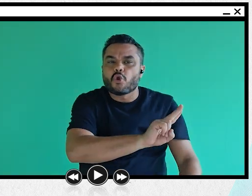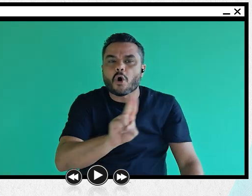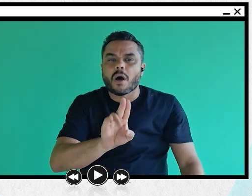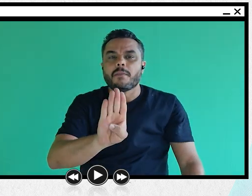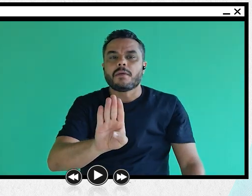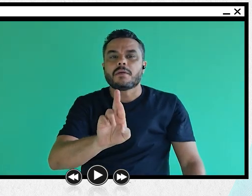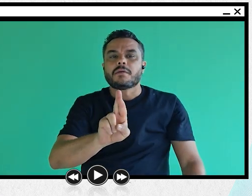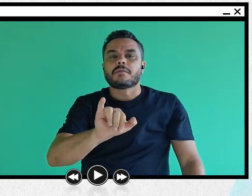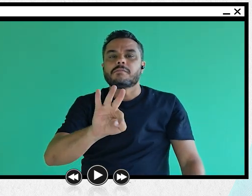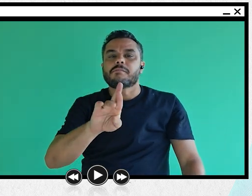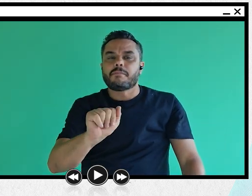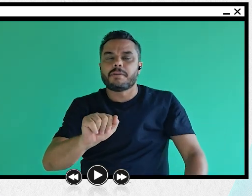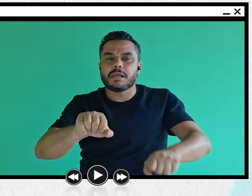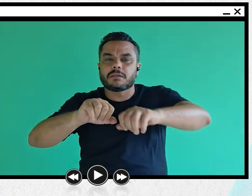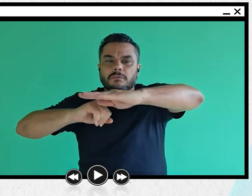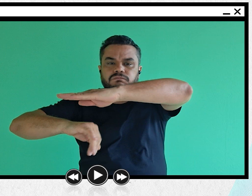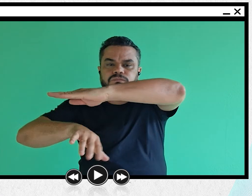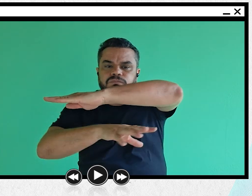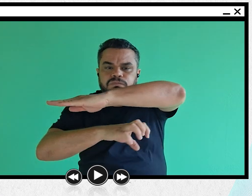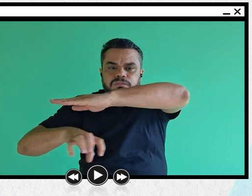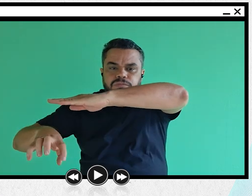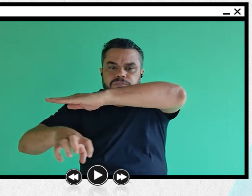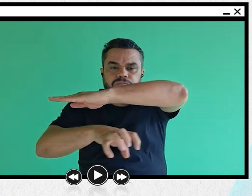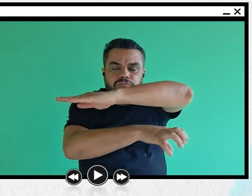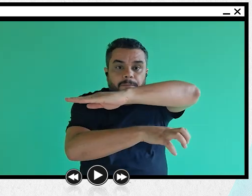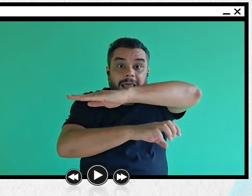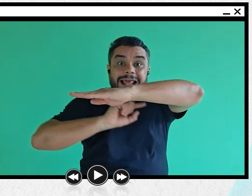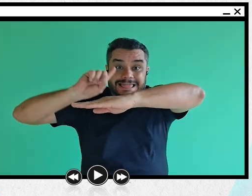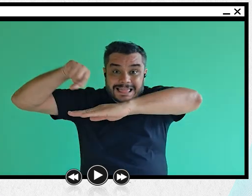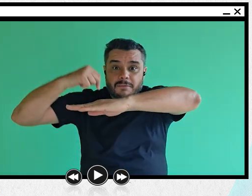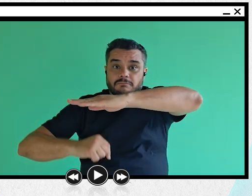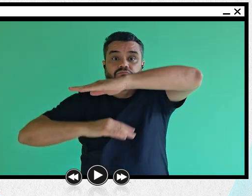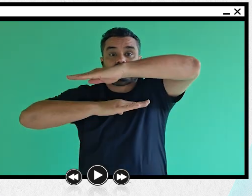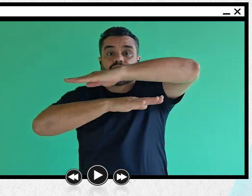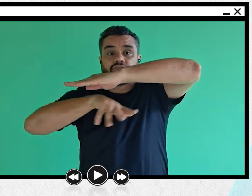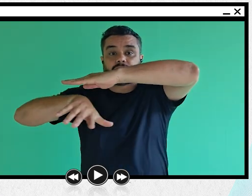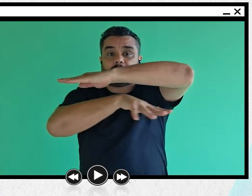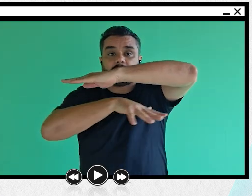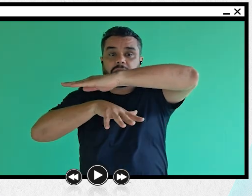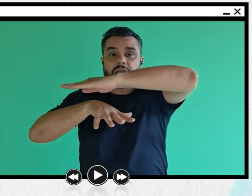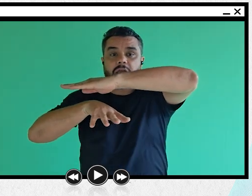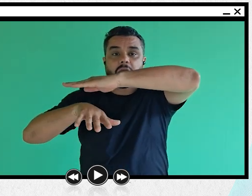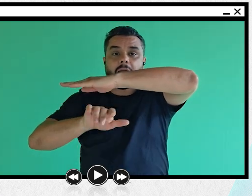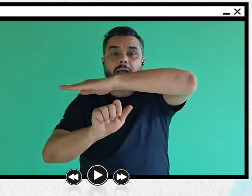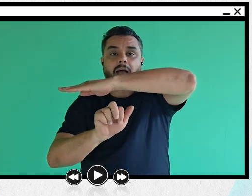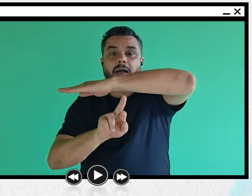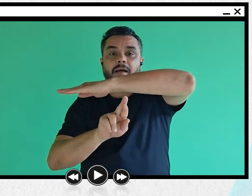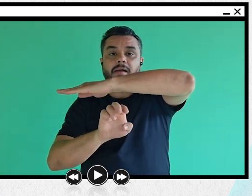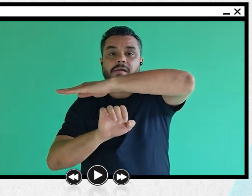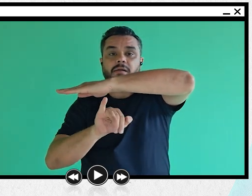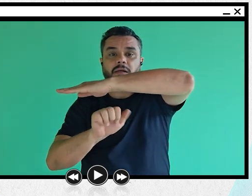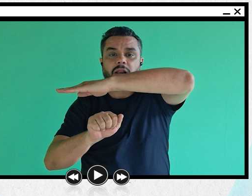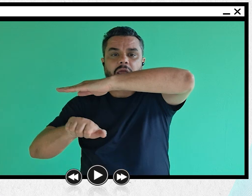para distribuir a água aqui no interior do sistema. E sobre a brita a gente coloca uma camada de areia grossa, que é onde a gente vai